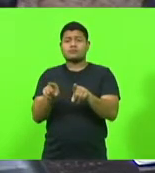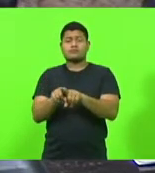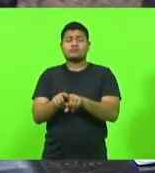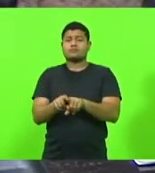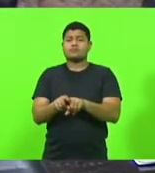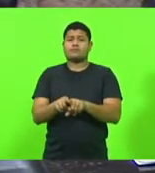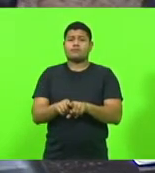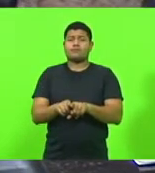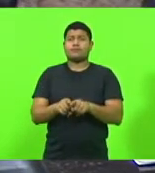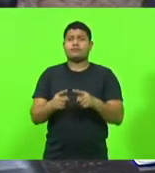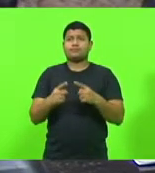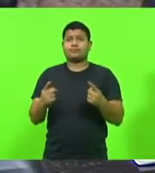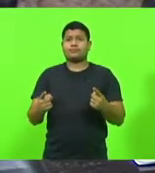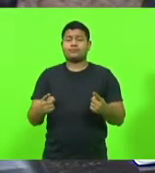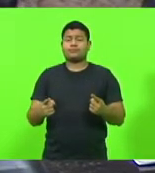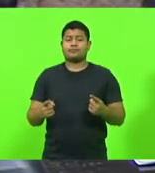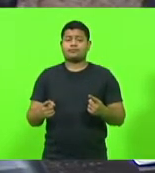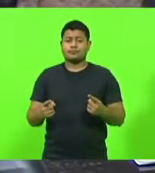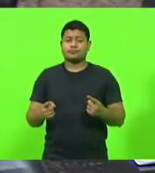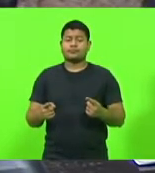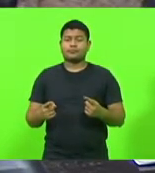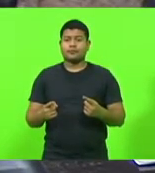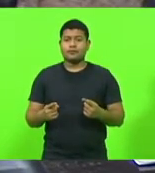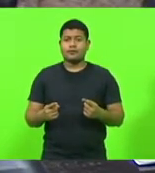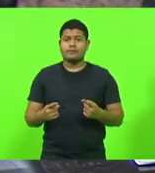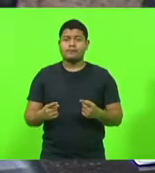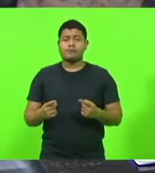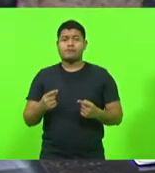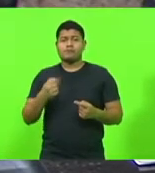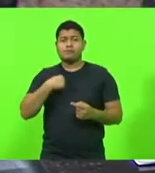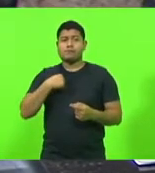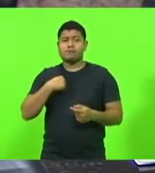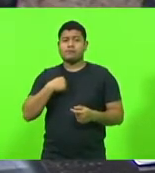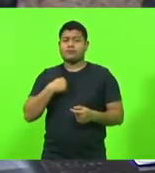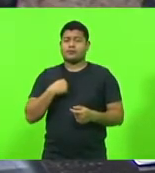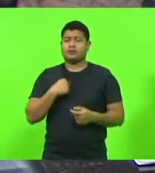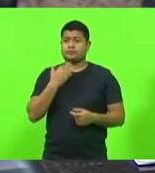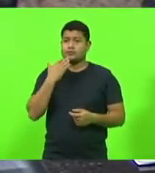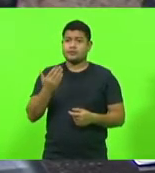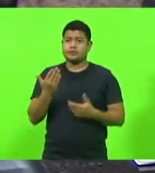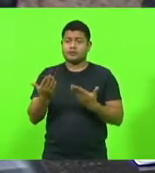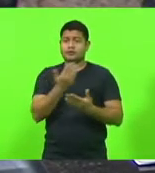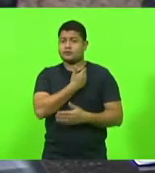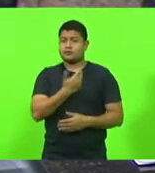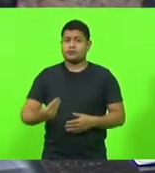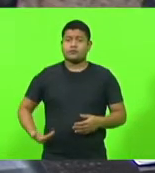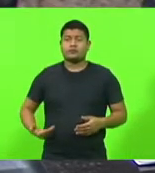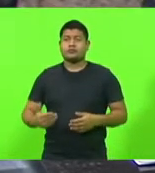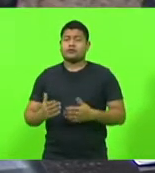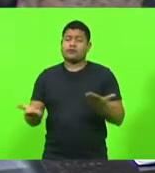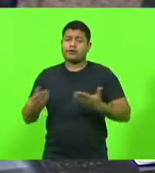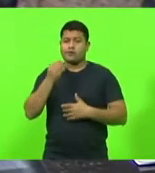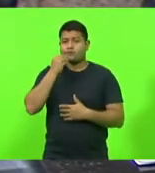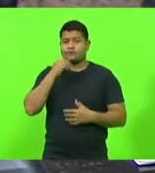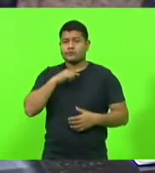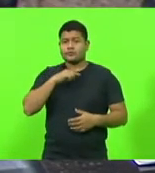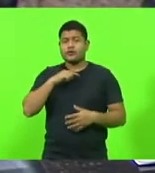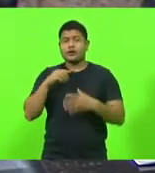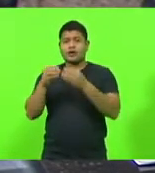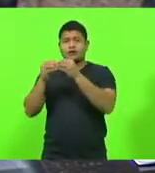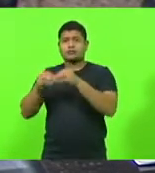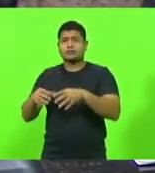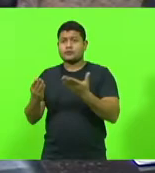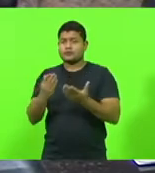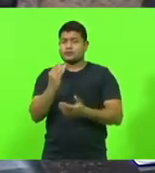Então, isso foi uma dos questionamentos que eu fiz ao governo, que poderia mudar logicamente. Isso tem um impacto no